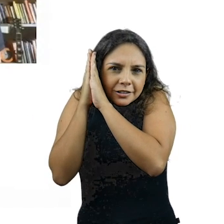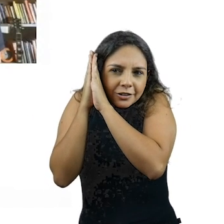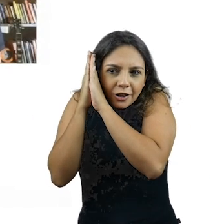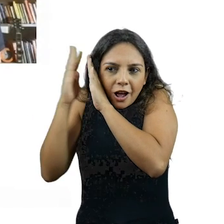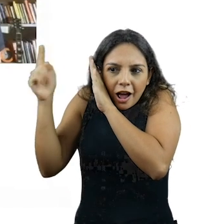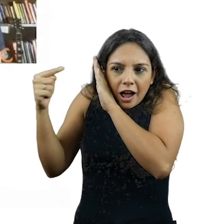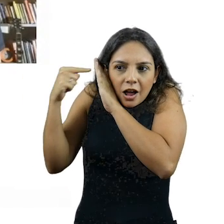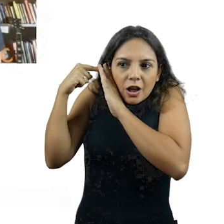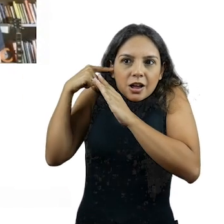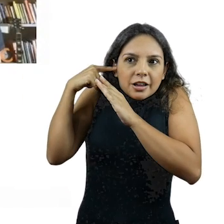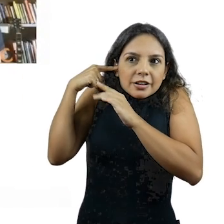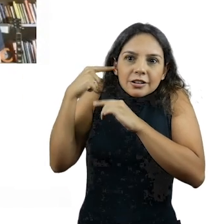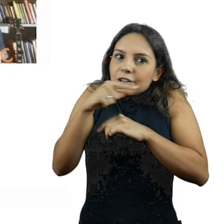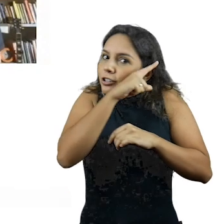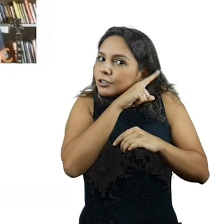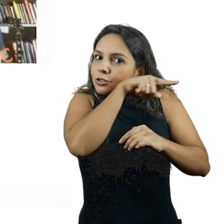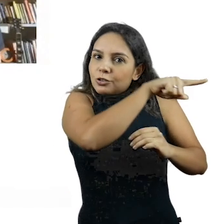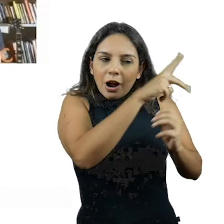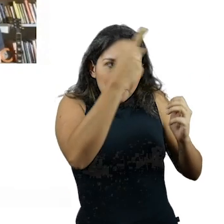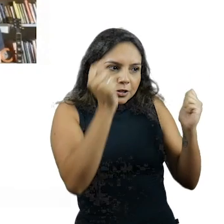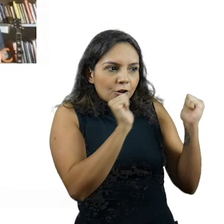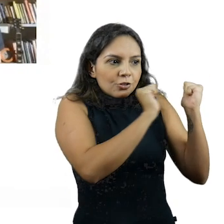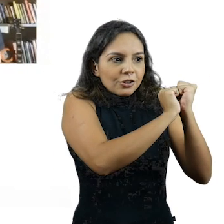pra te sintonizar